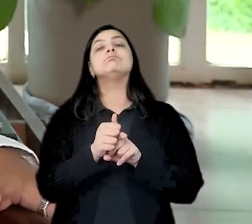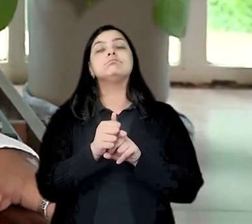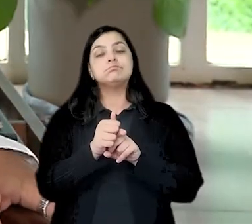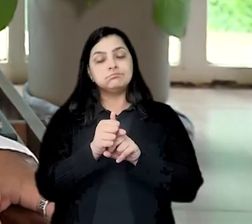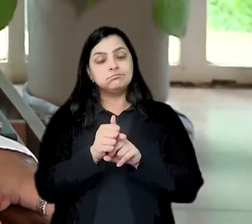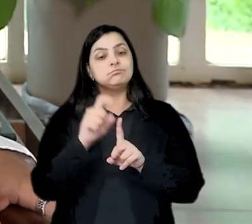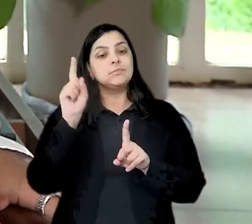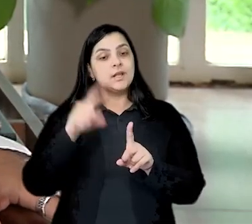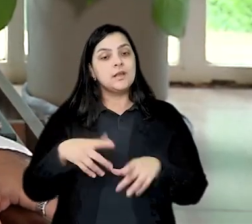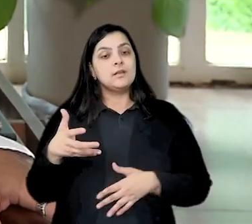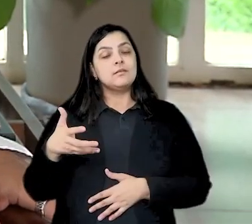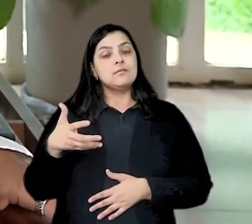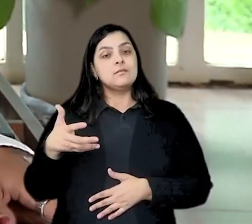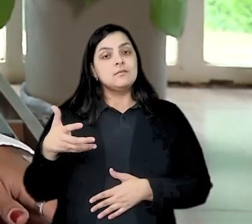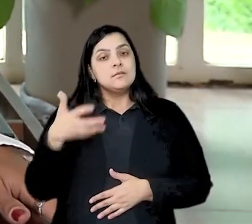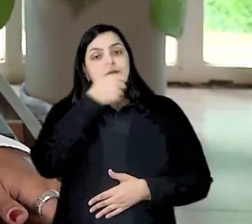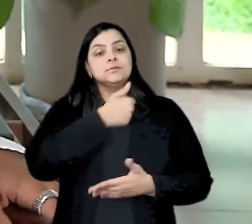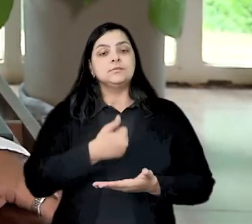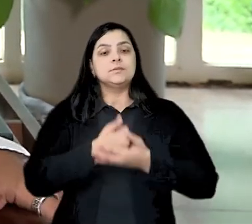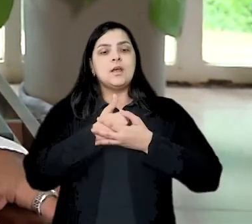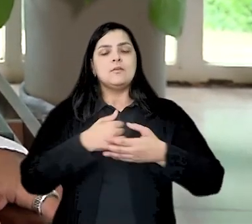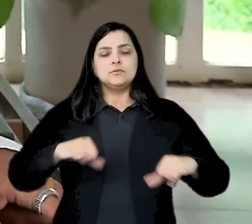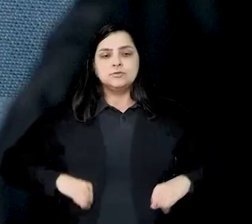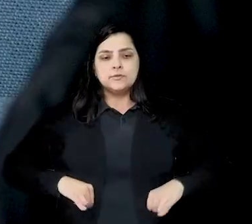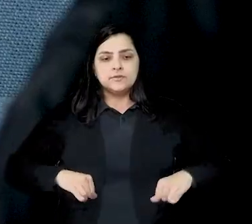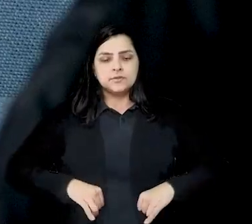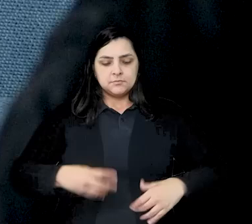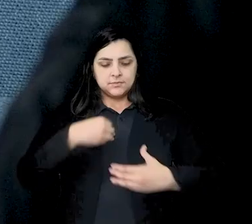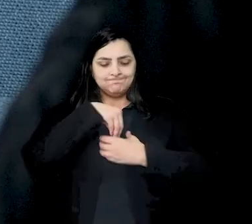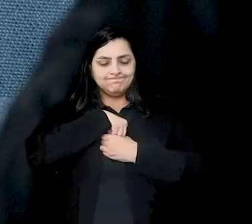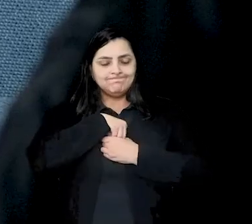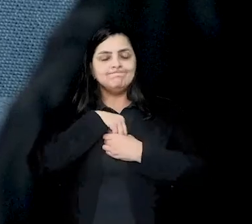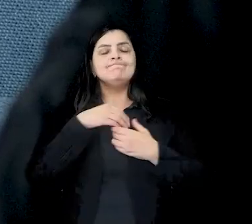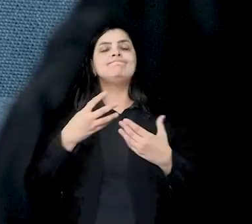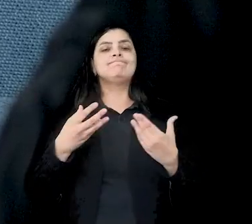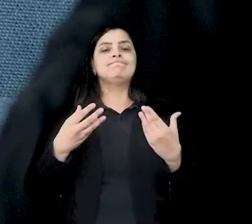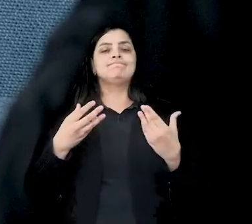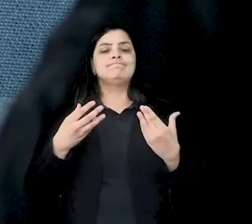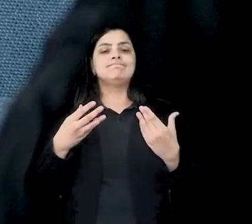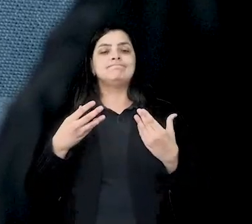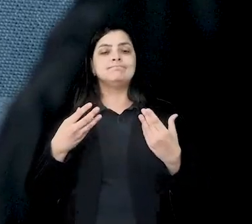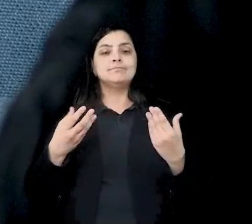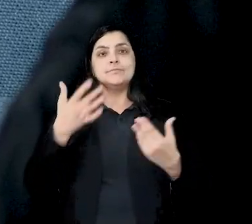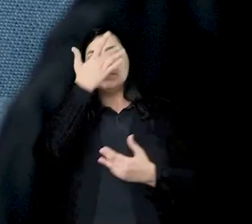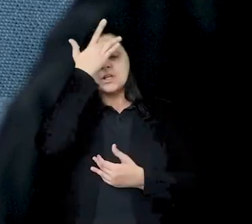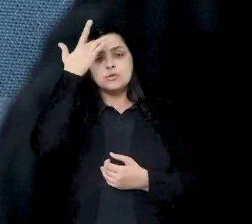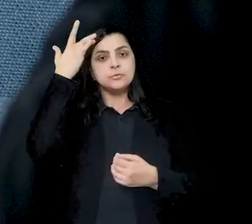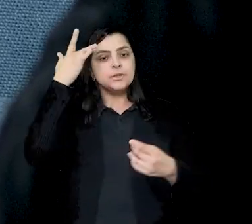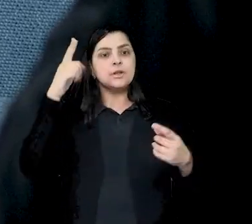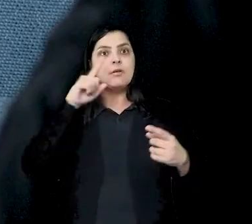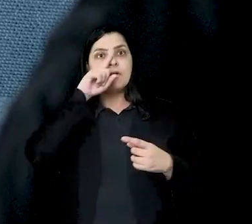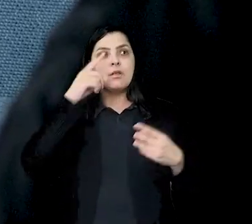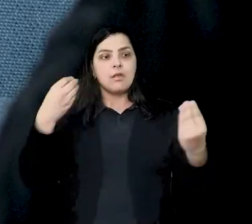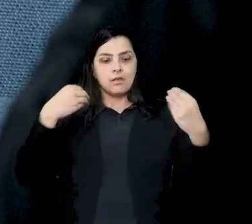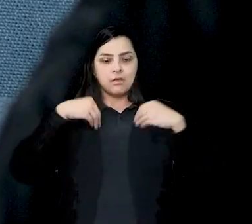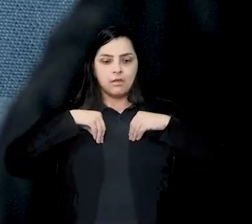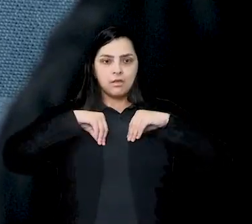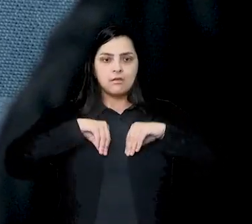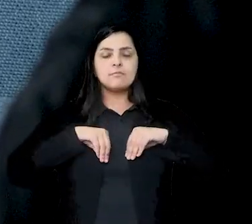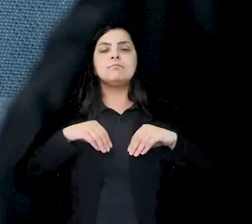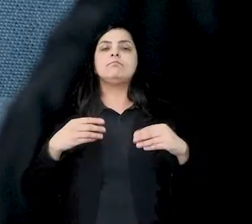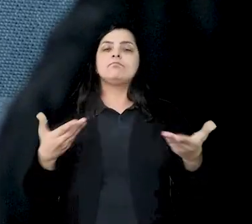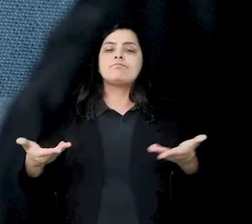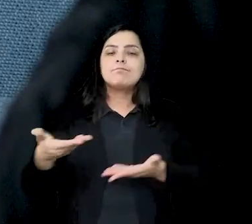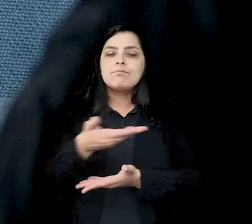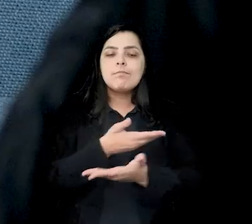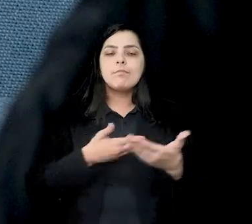social, é muitas vezes o que salva as pessoas de sofrimento e de agravamentos à saúde mental. Então,